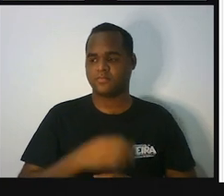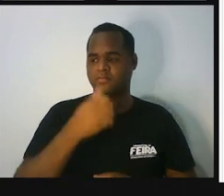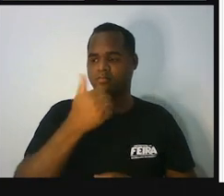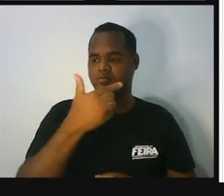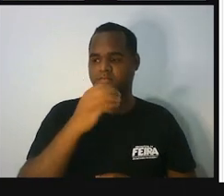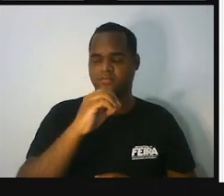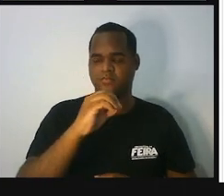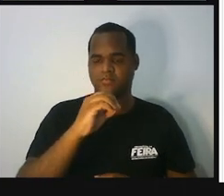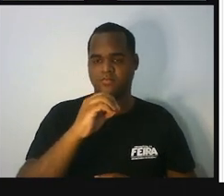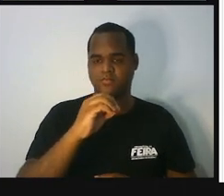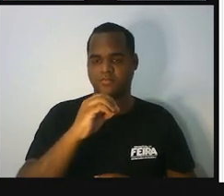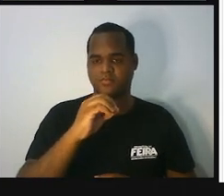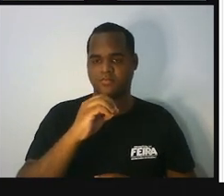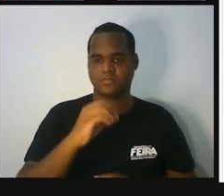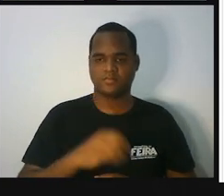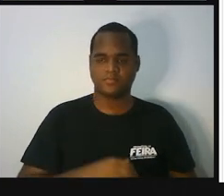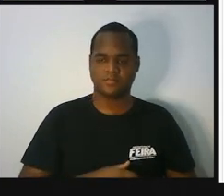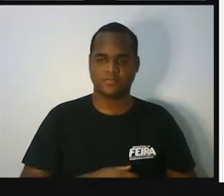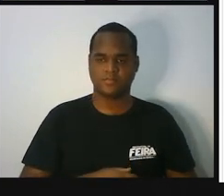120,